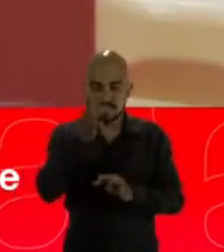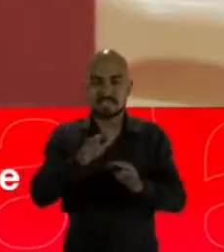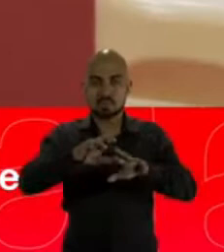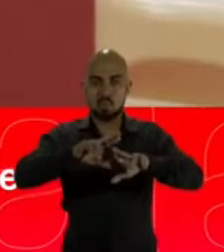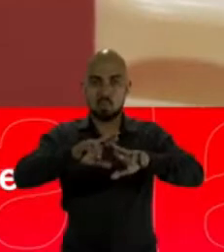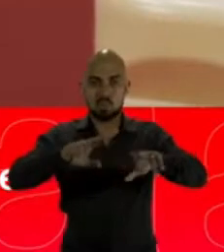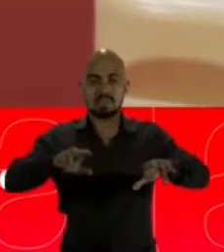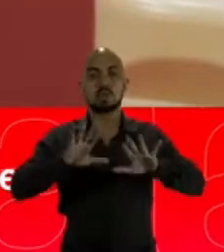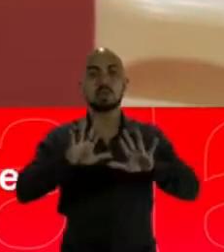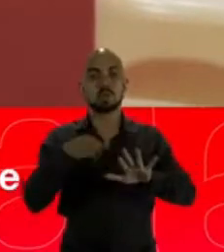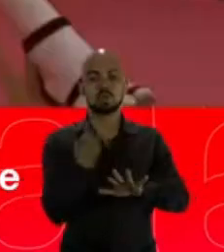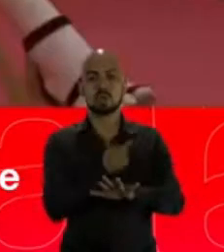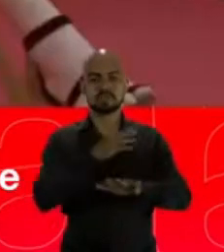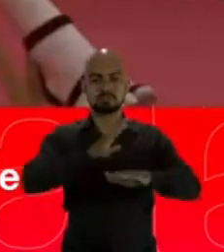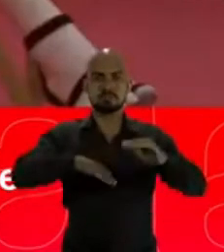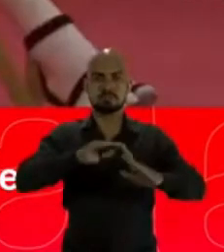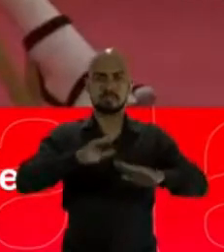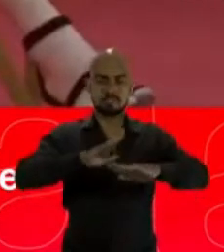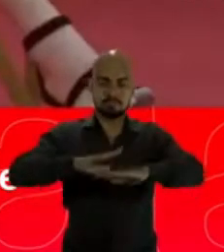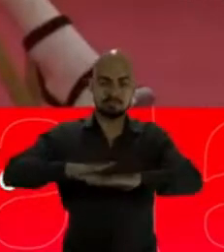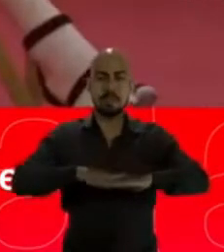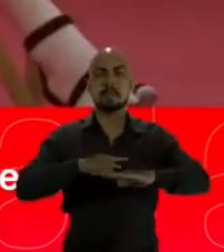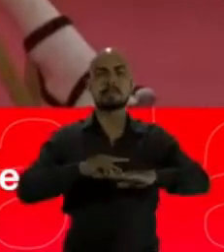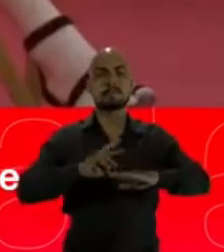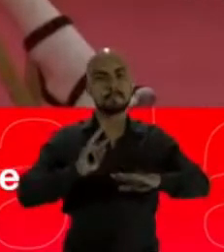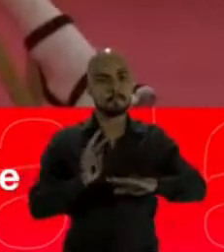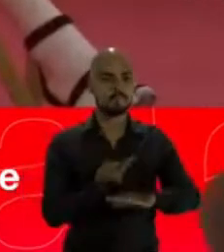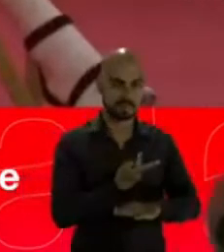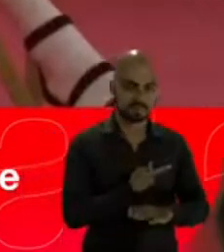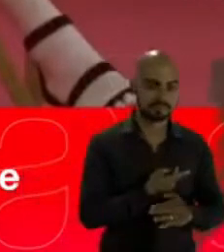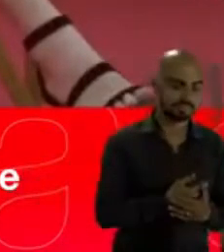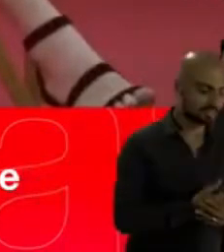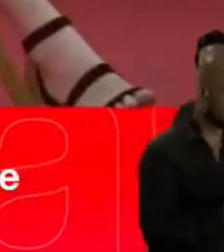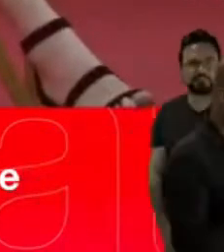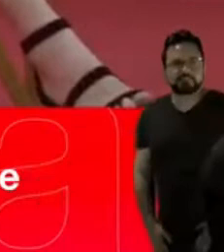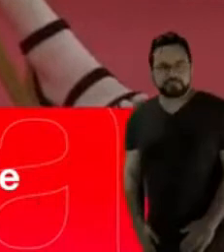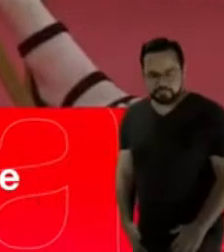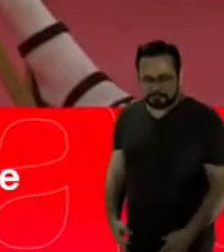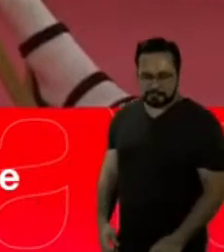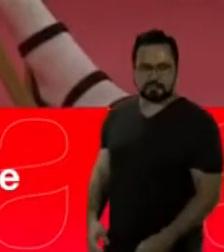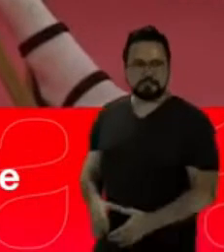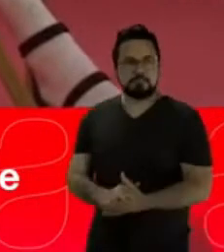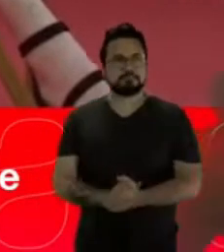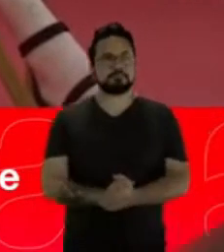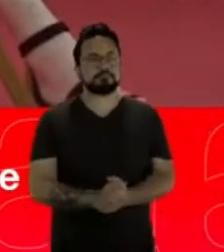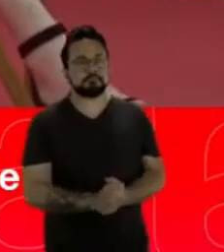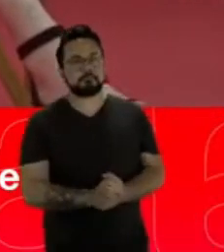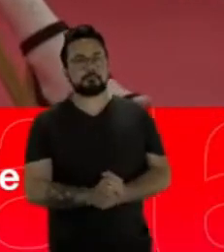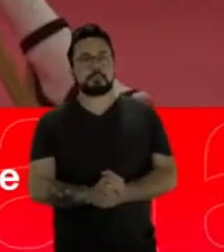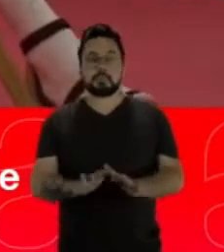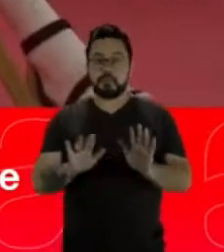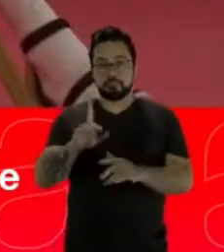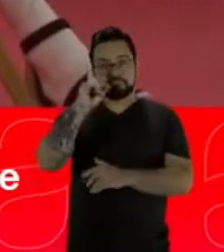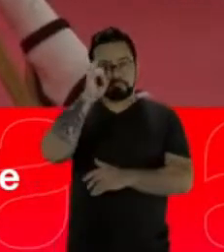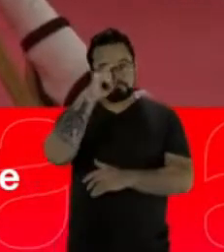a gente realmente tem que mudar essas práticas, né, nesse sentido. E é difícil, né, assim, Alice, como é que a gente pensa, por exemplo,